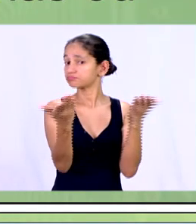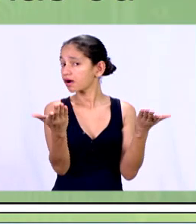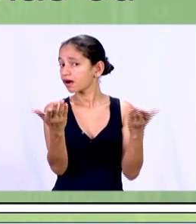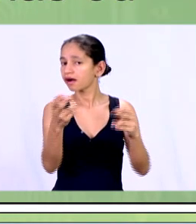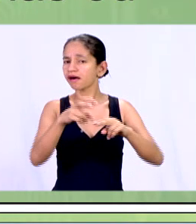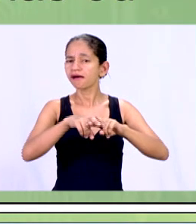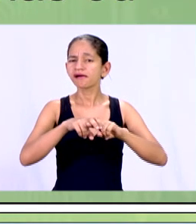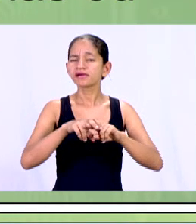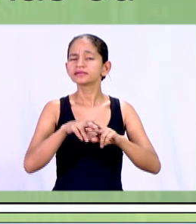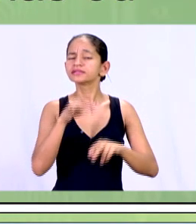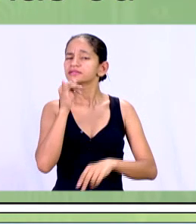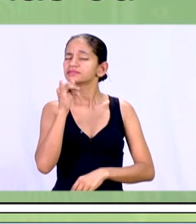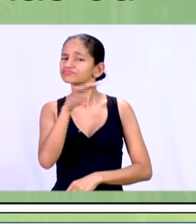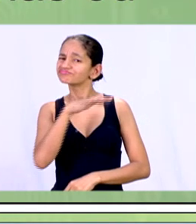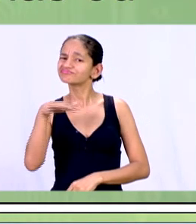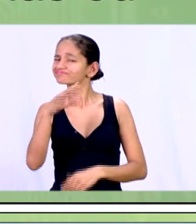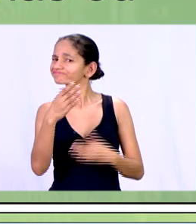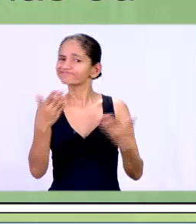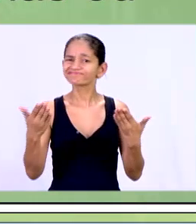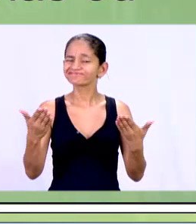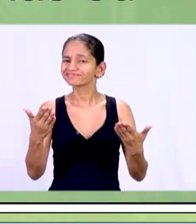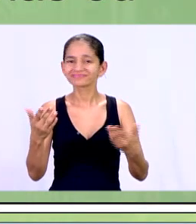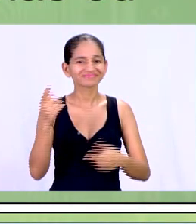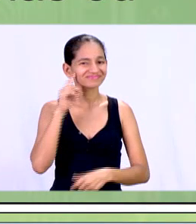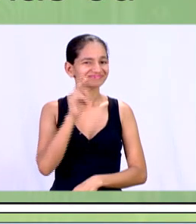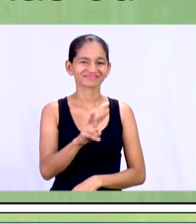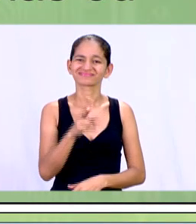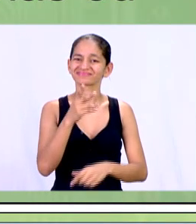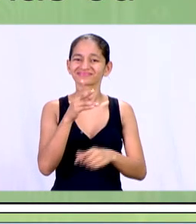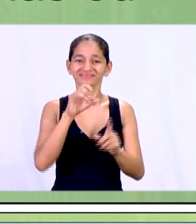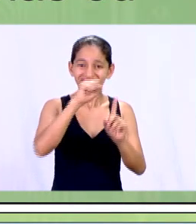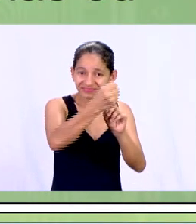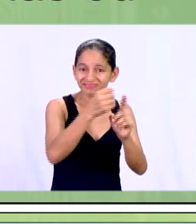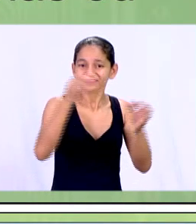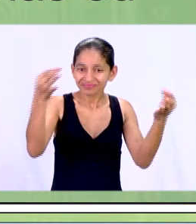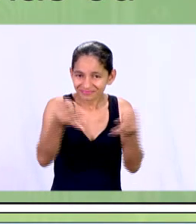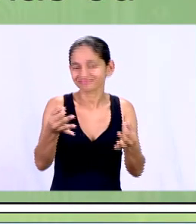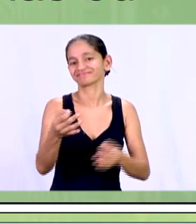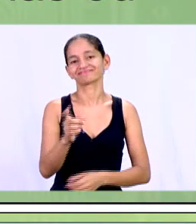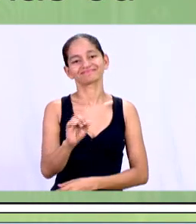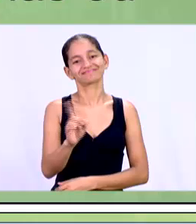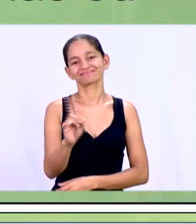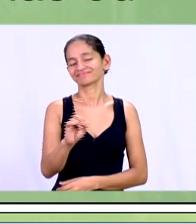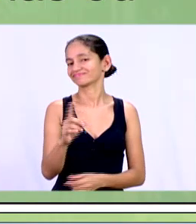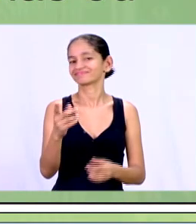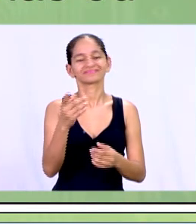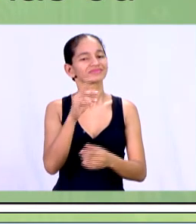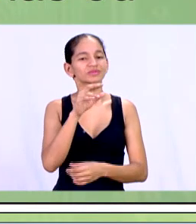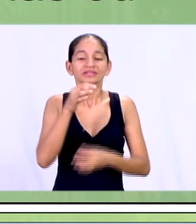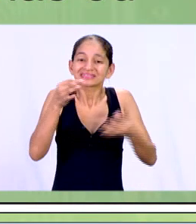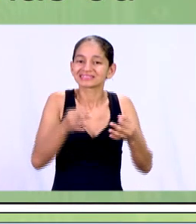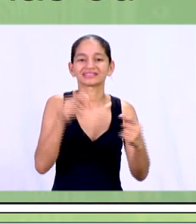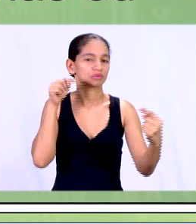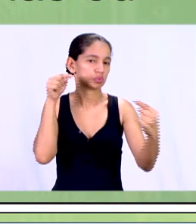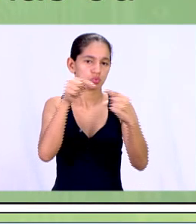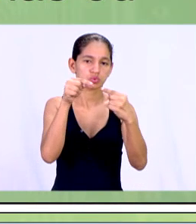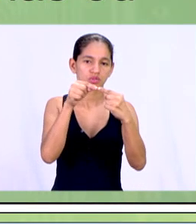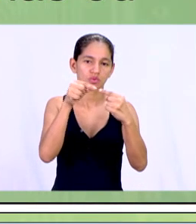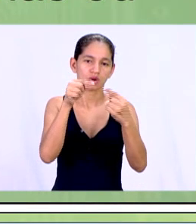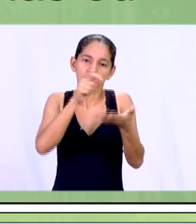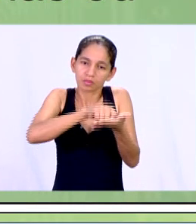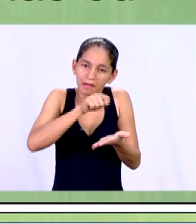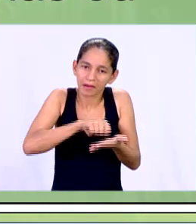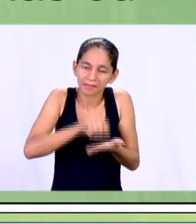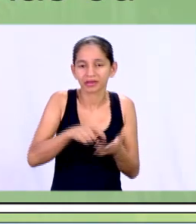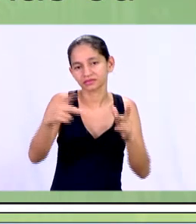a prática social, a gente verifica que isso não é o que acontece. A segunda condição